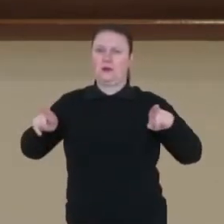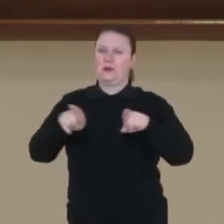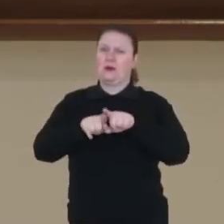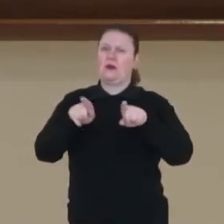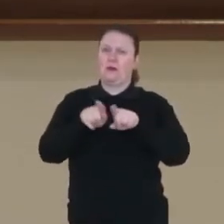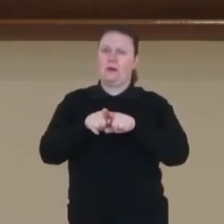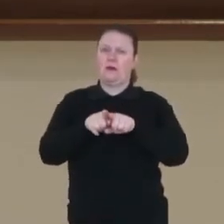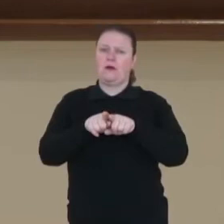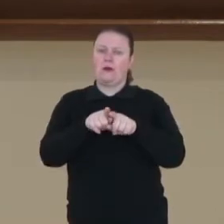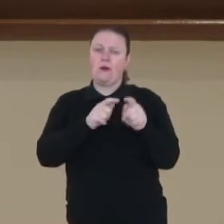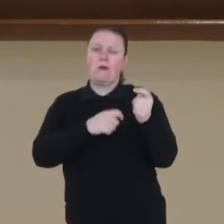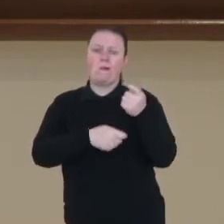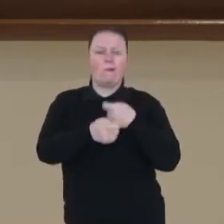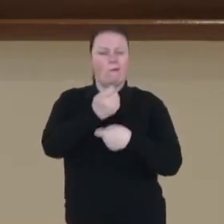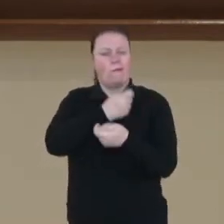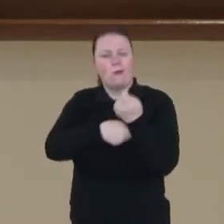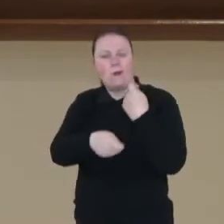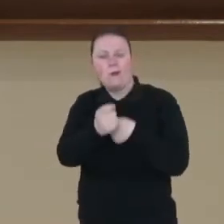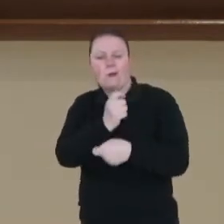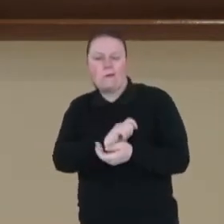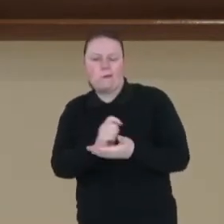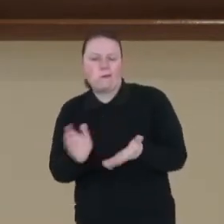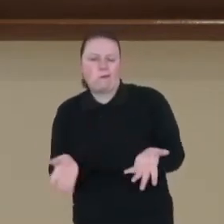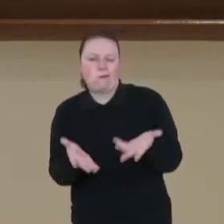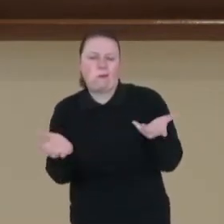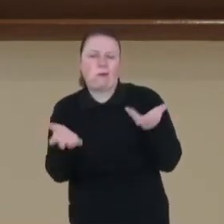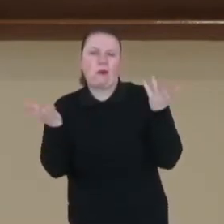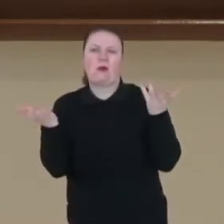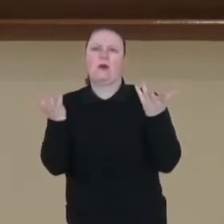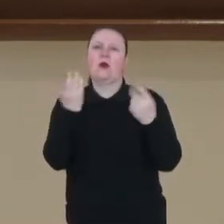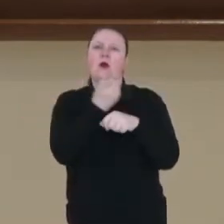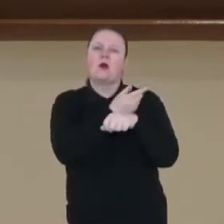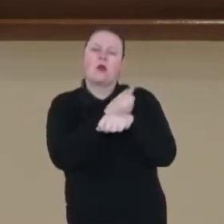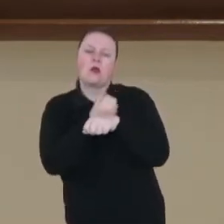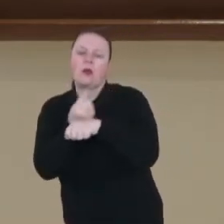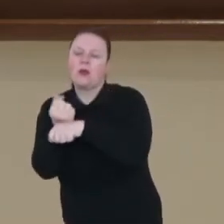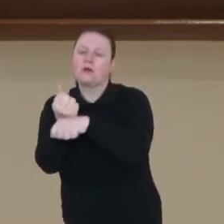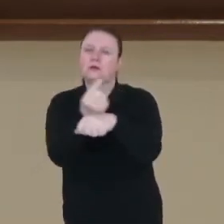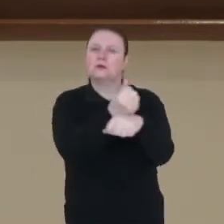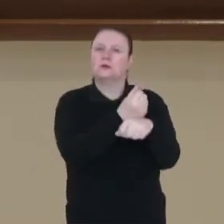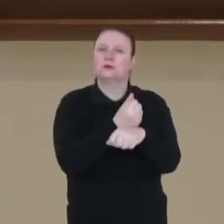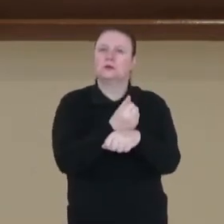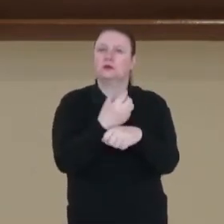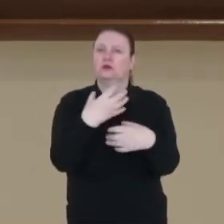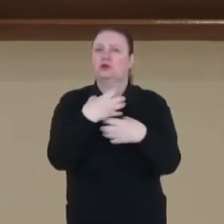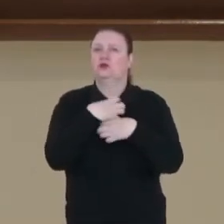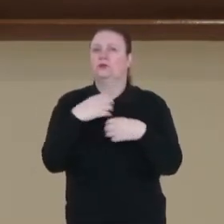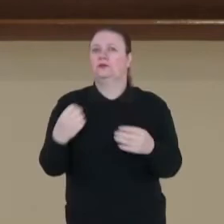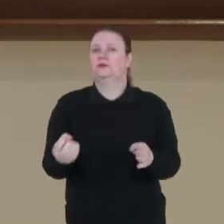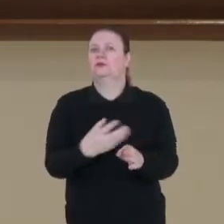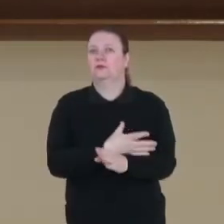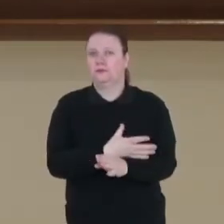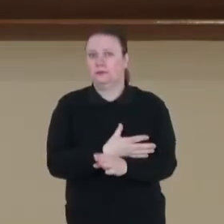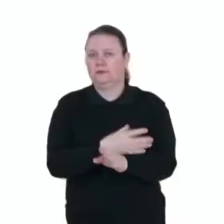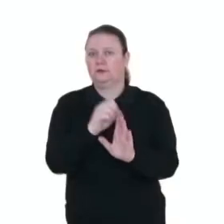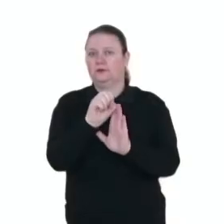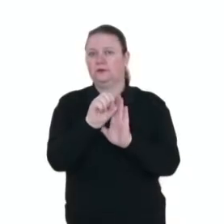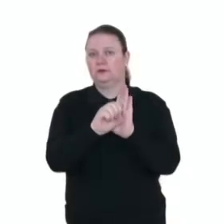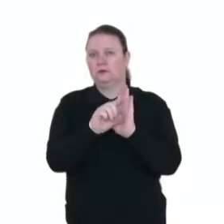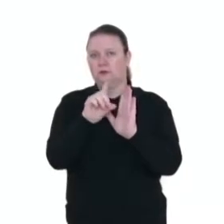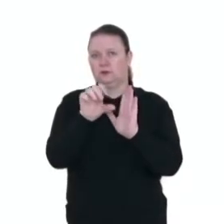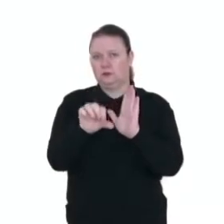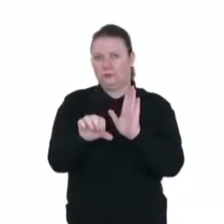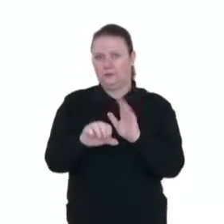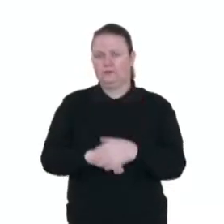fazer os seus negócios crescerem. Era o capitalismo tomando uma nova forma nesse século XIX. Bom, e